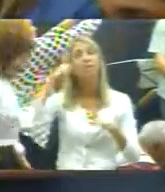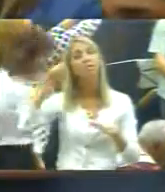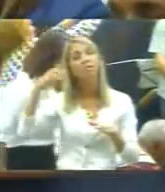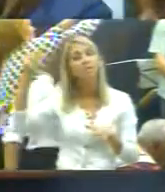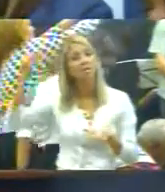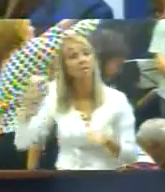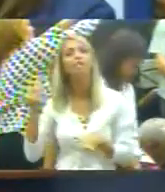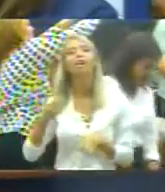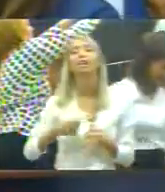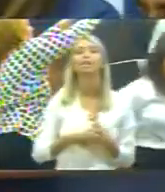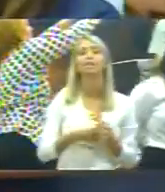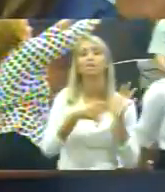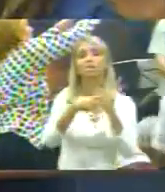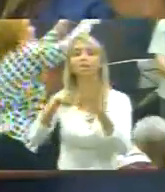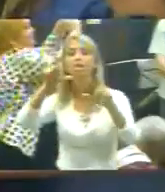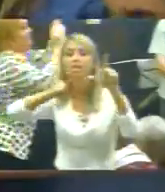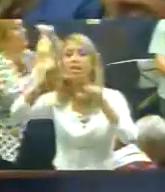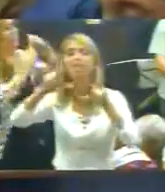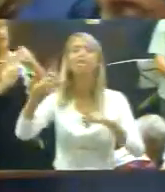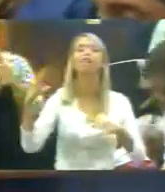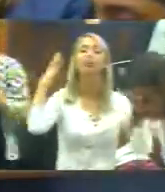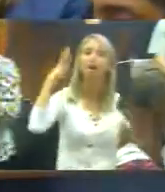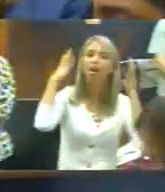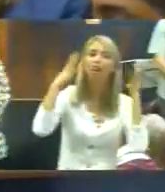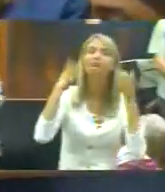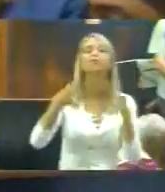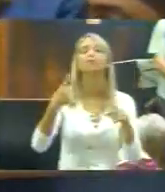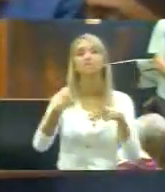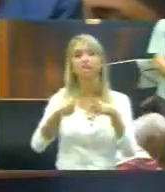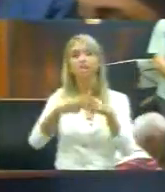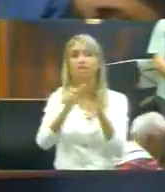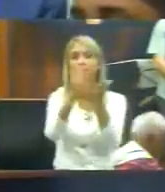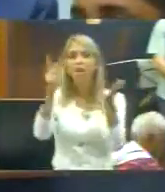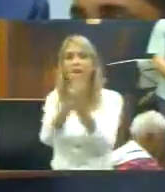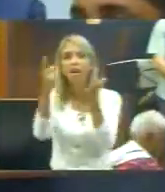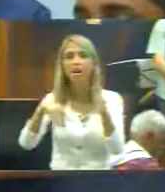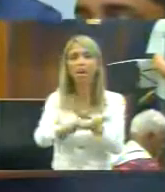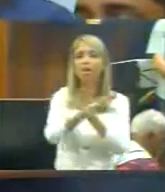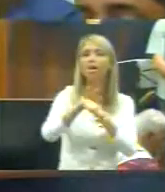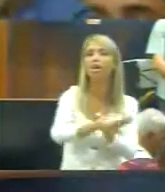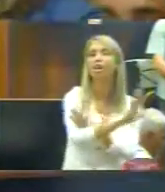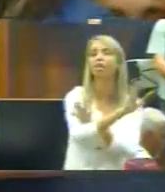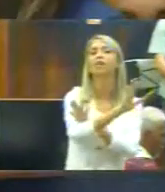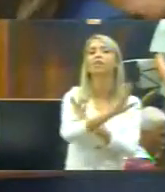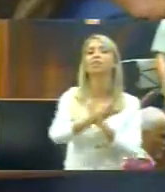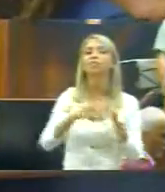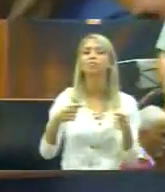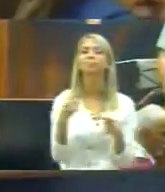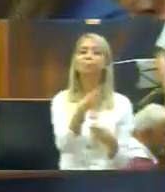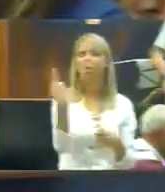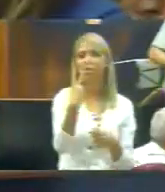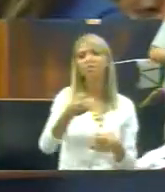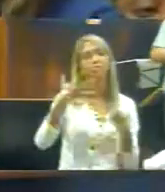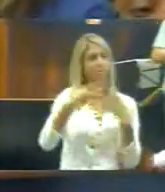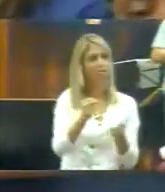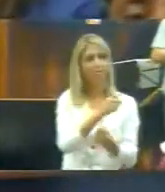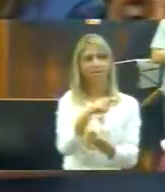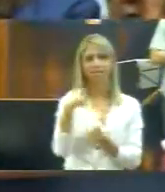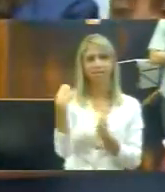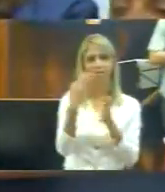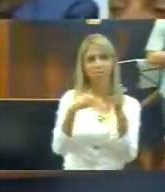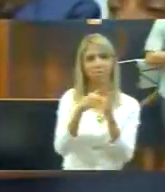rodamos rádios, TVs, né, folha, jornal impresso. E vocês estão topando tudo, né? Já